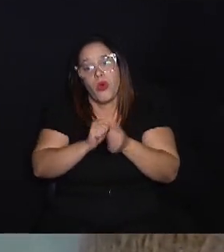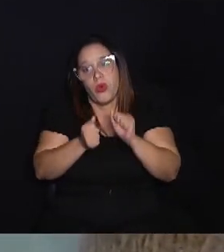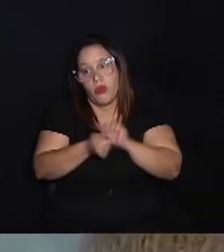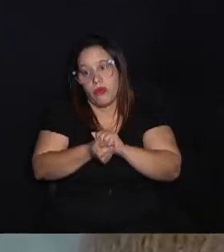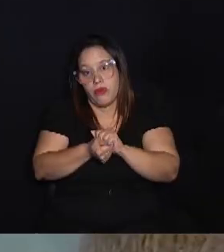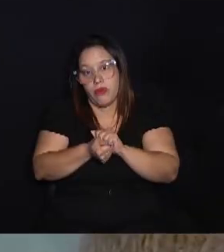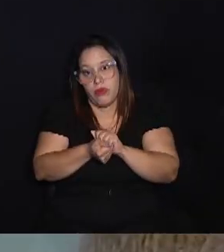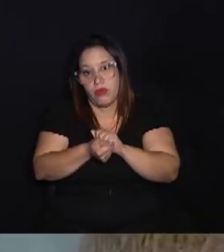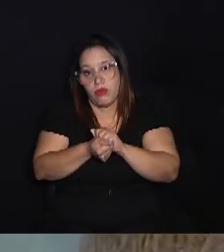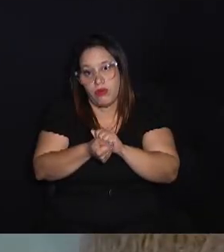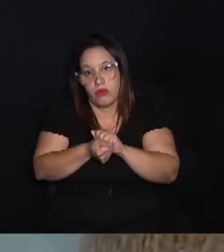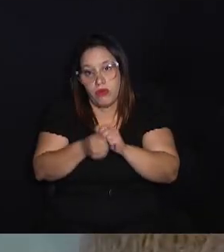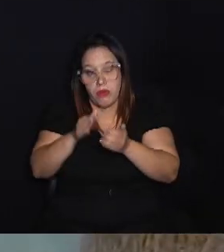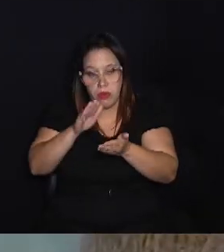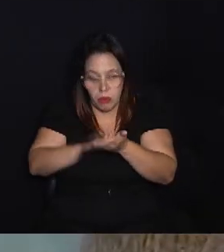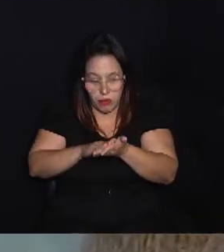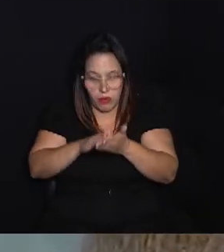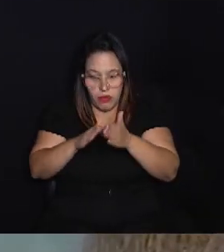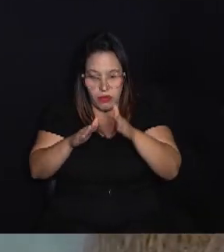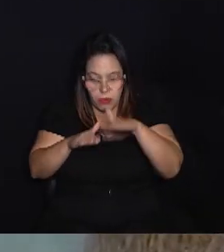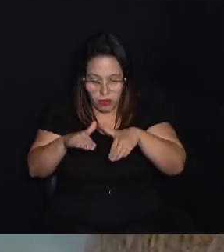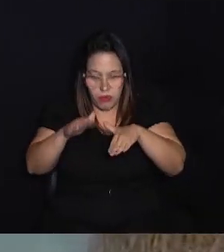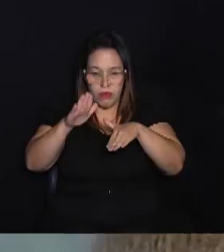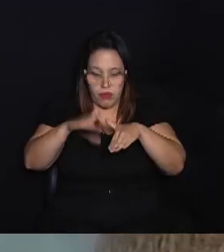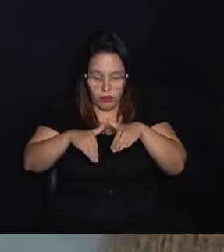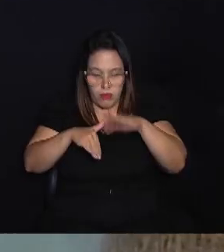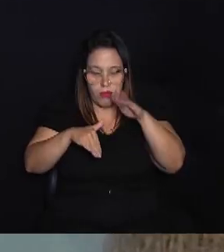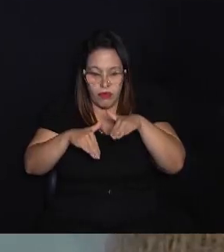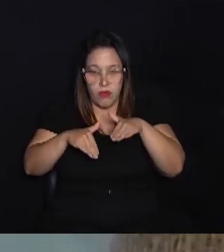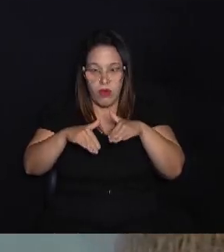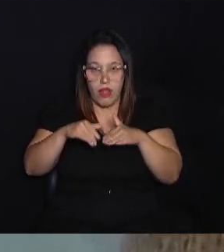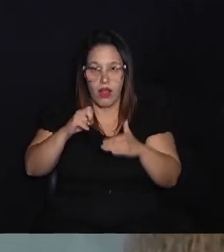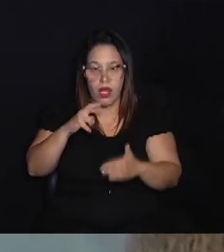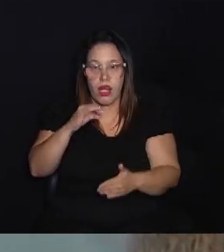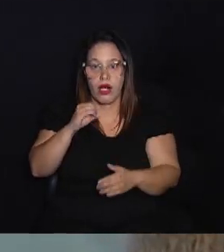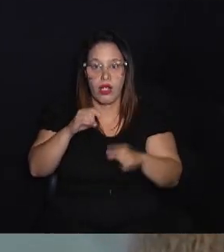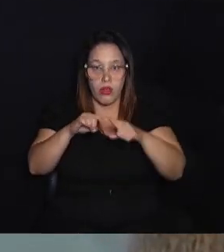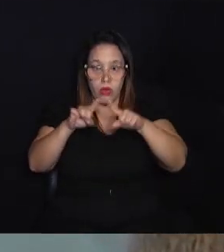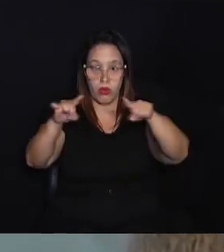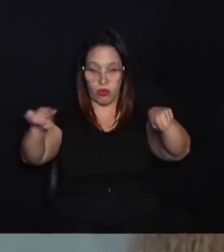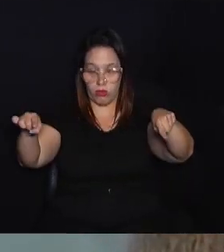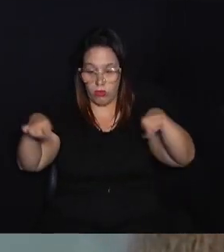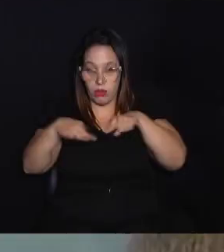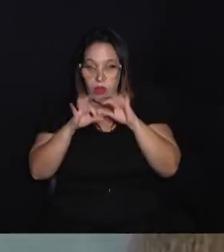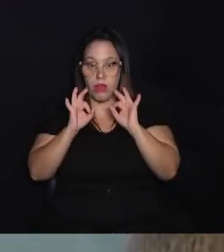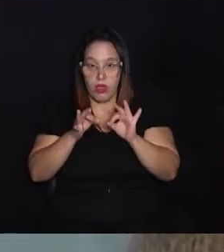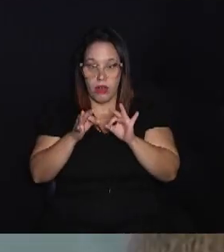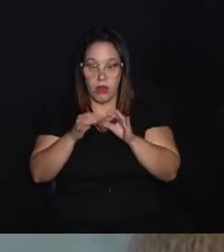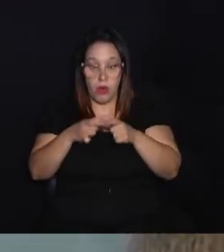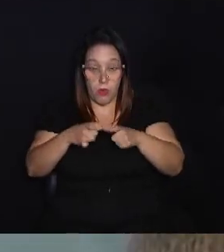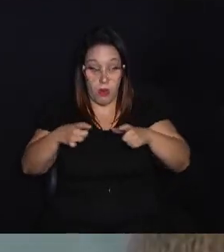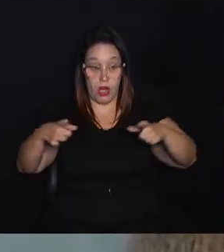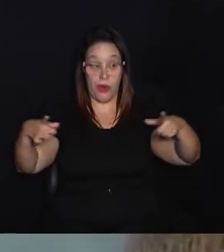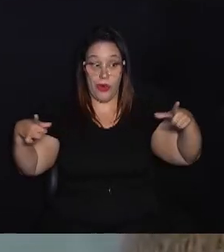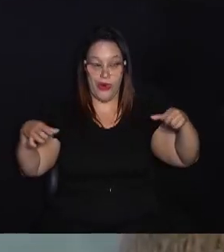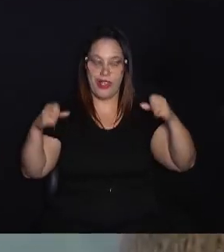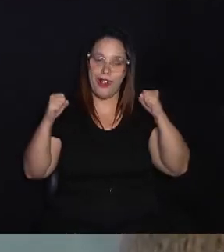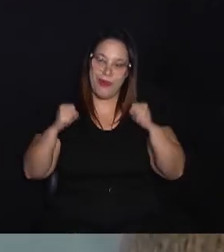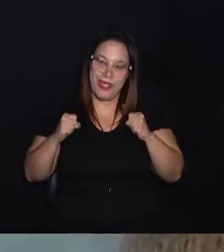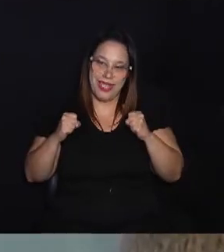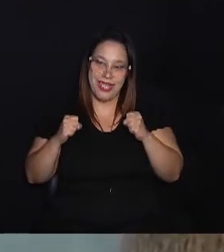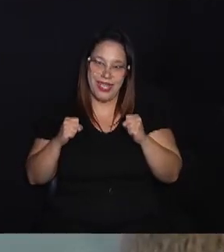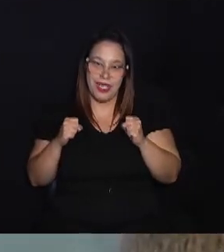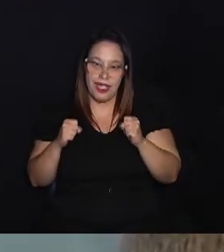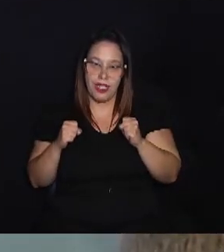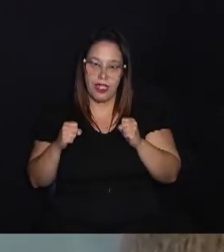onde o animal pisa também, tá? Então, o cercadinho, qual o tamanho do cercadinho ideal? O maior que você tiver. Consigo fazer um